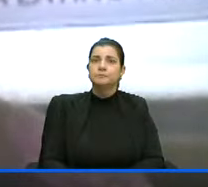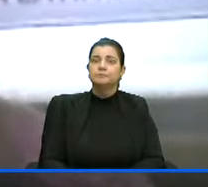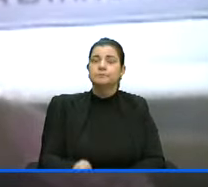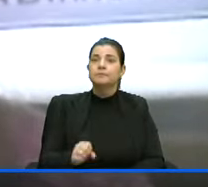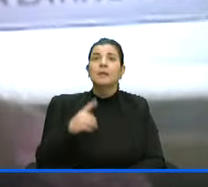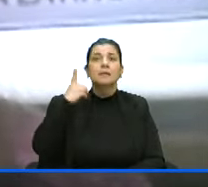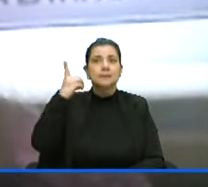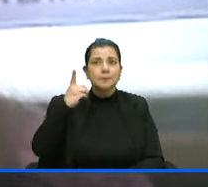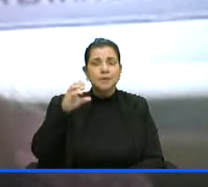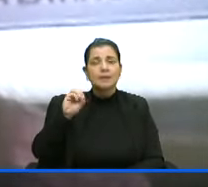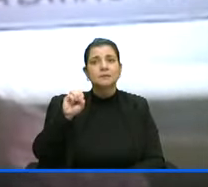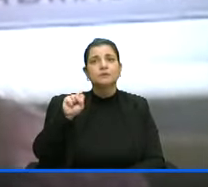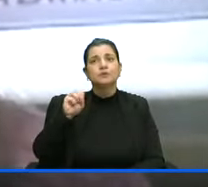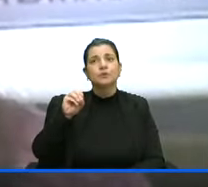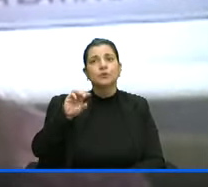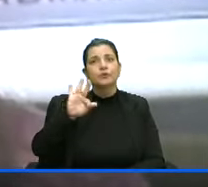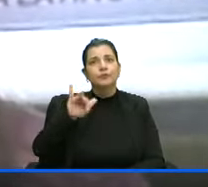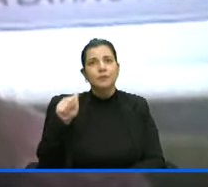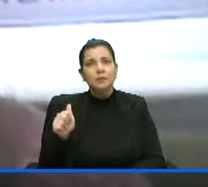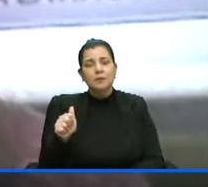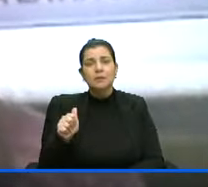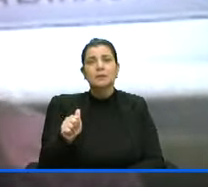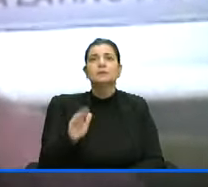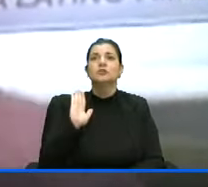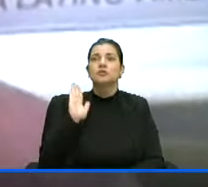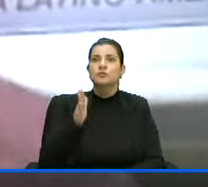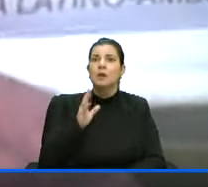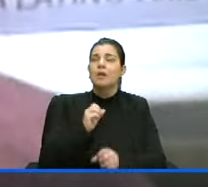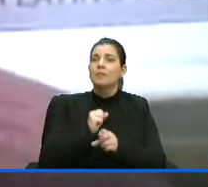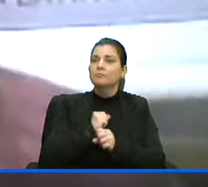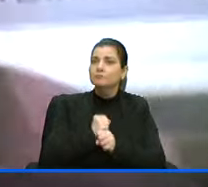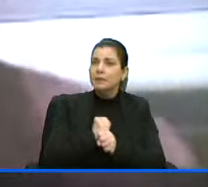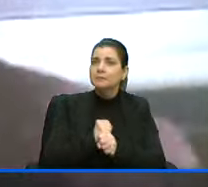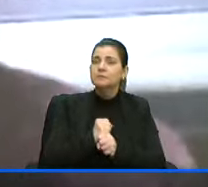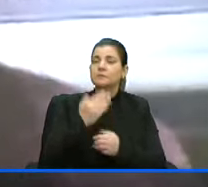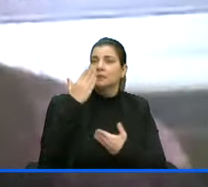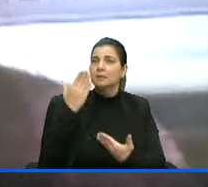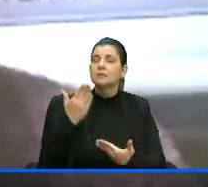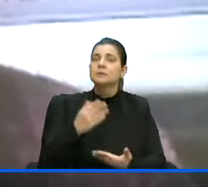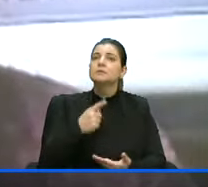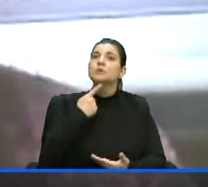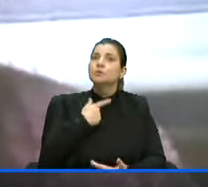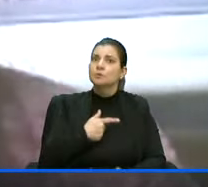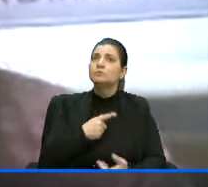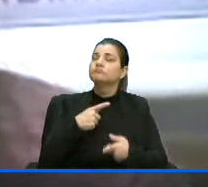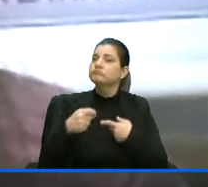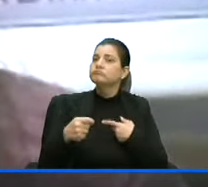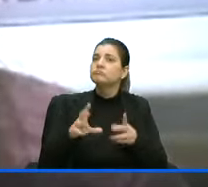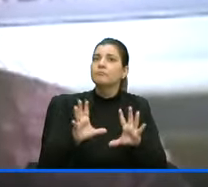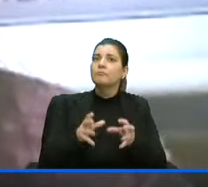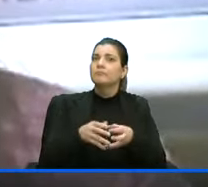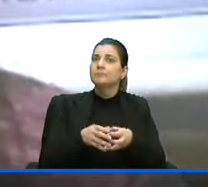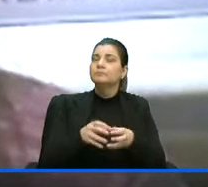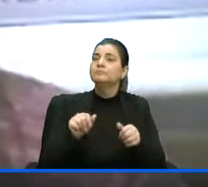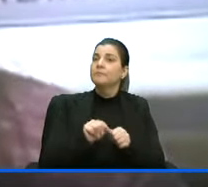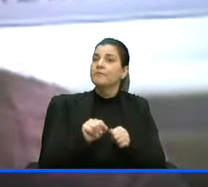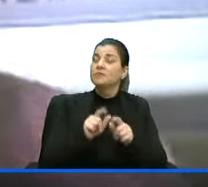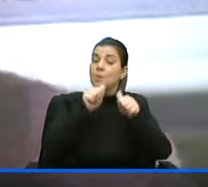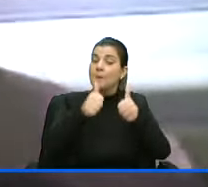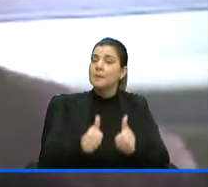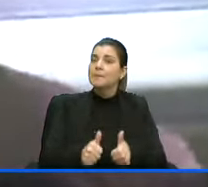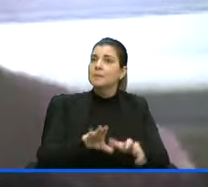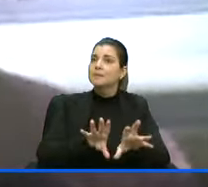Sofia, que já caminha, já está conosco há bastante tempo. Agradeço e gostaria que saísse um grupo aí para fazer o um mapeamento